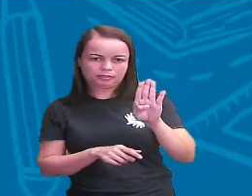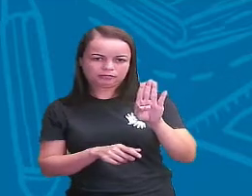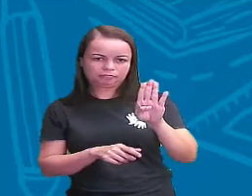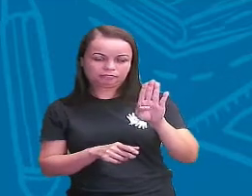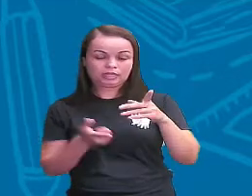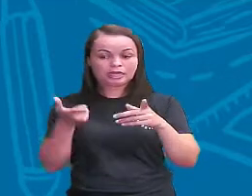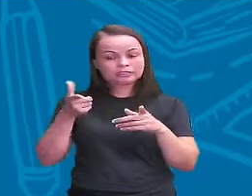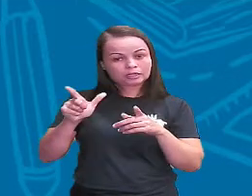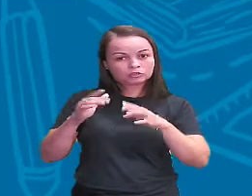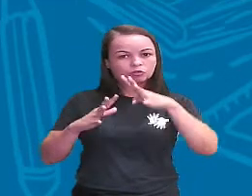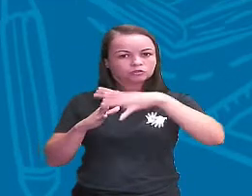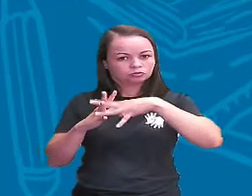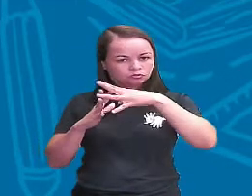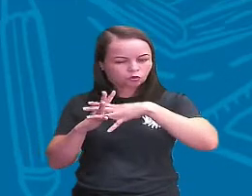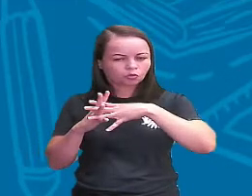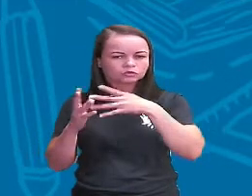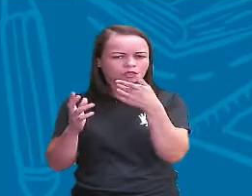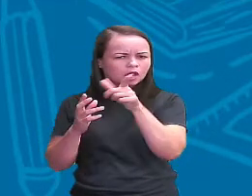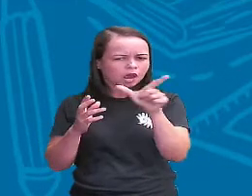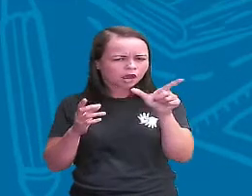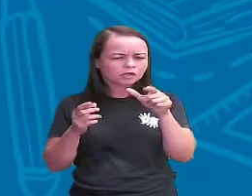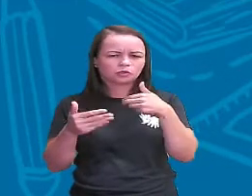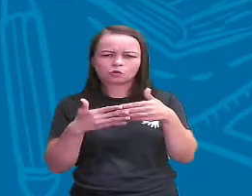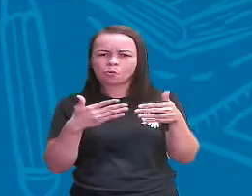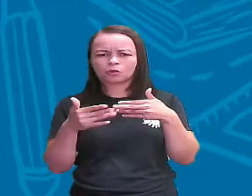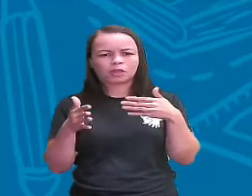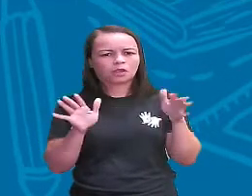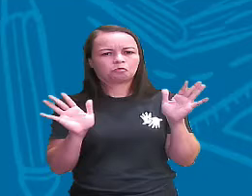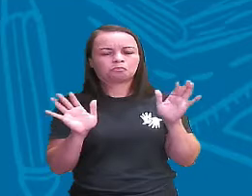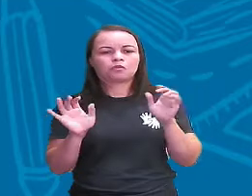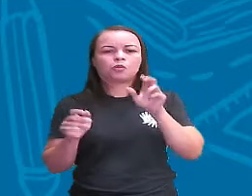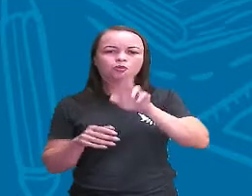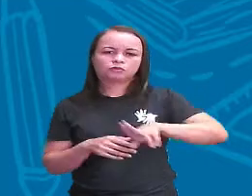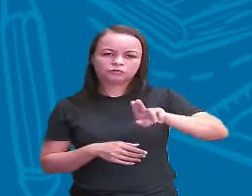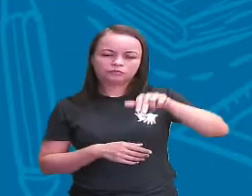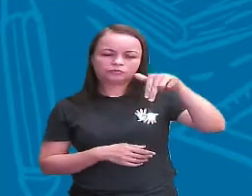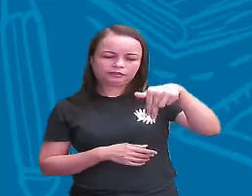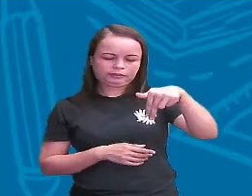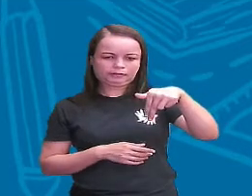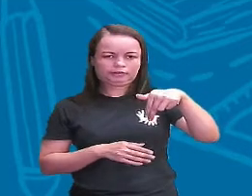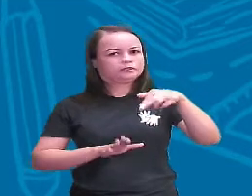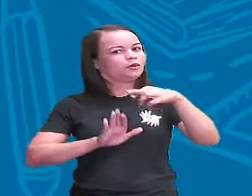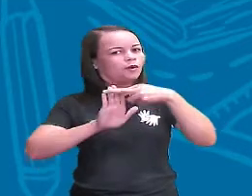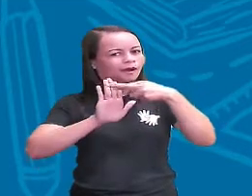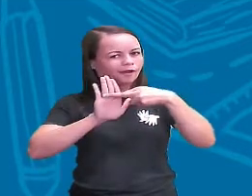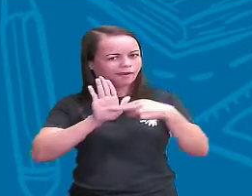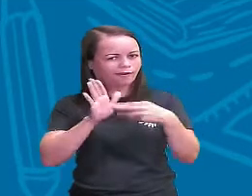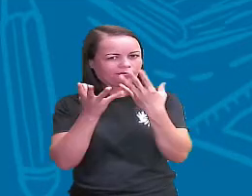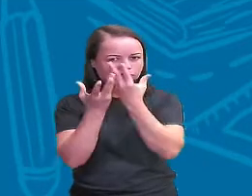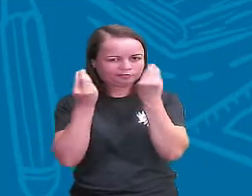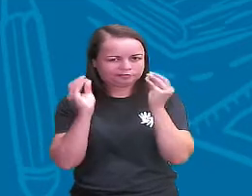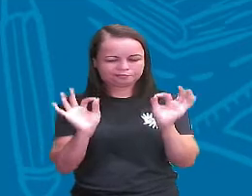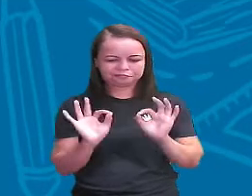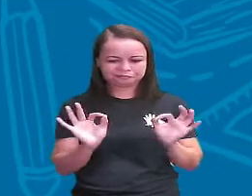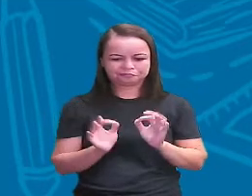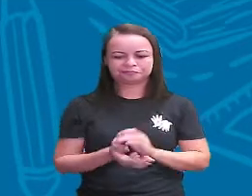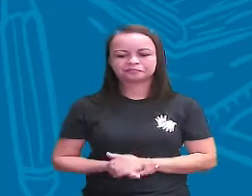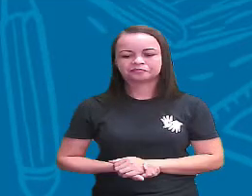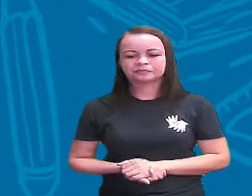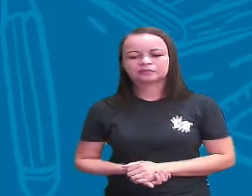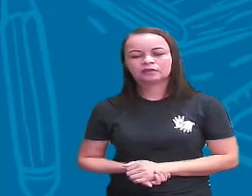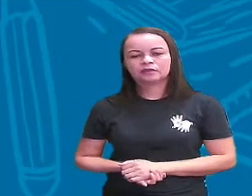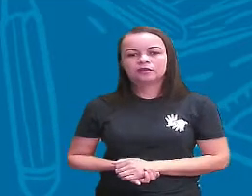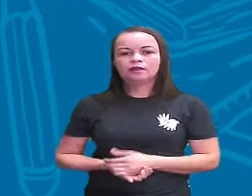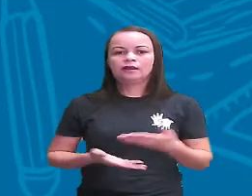Das outras consoantes eu uso N, tá bom? Não esquece dessa regra. Agora a gente